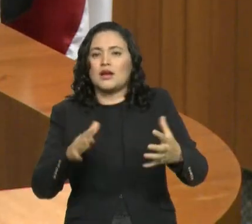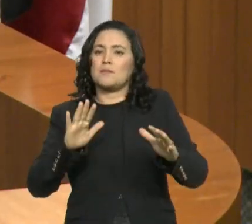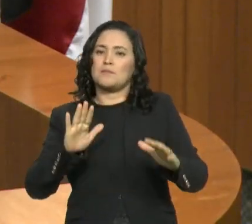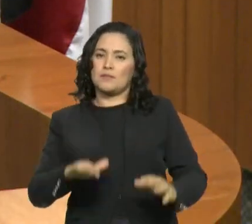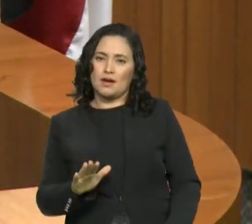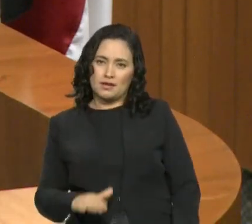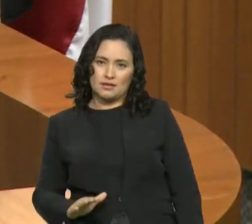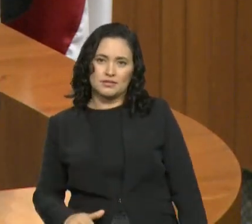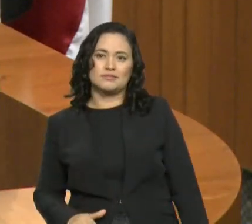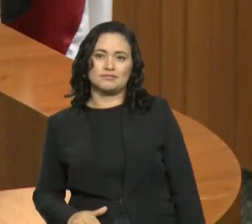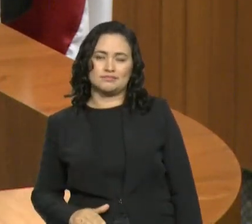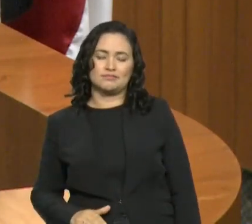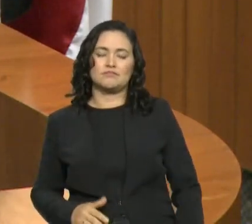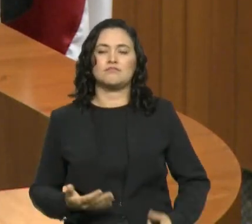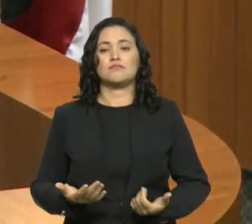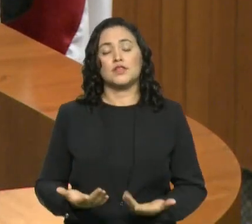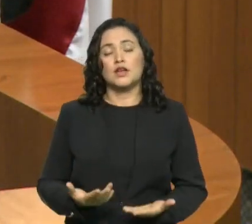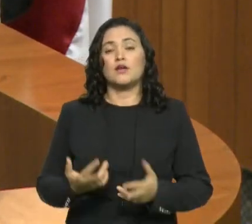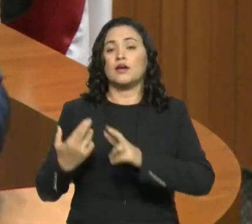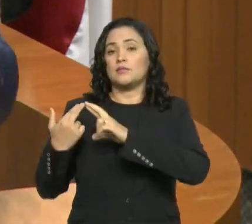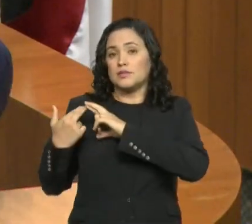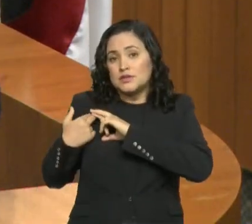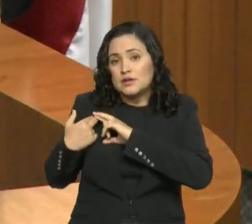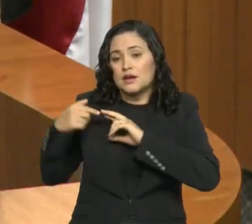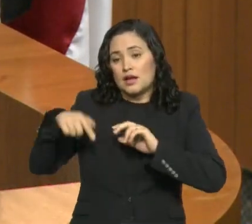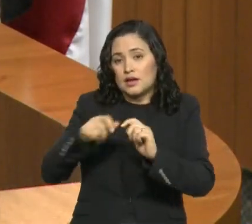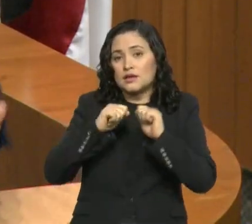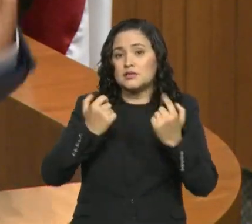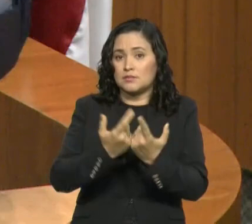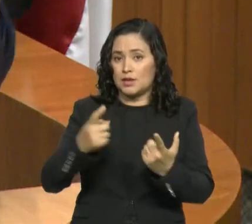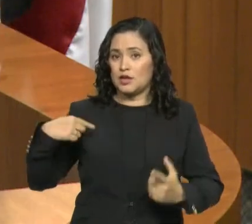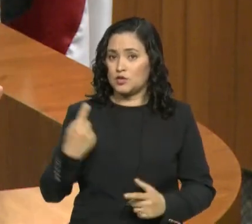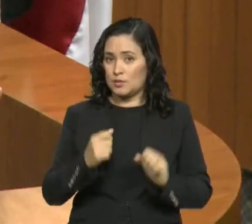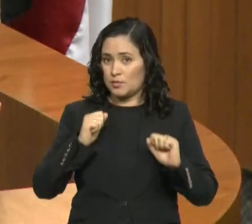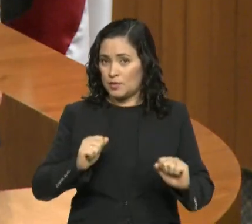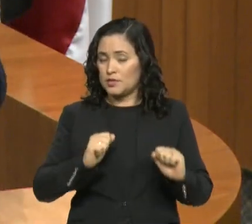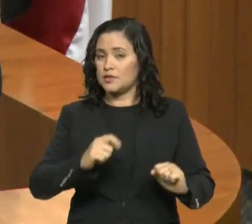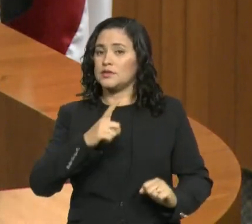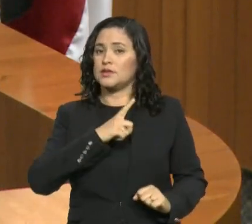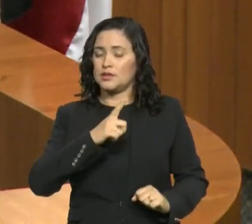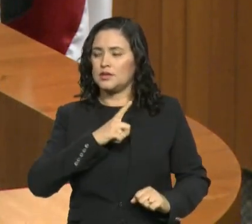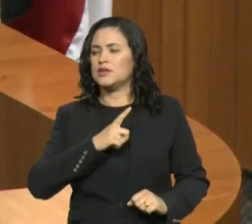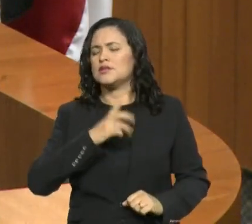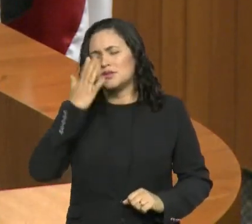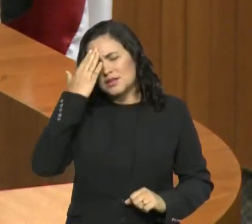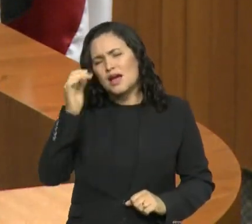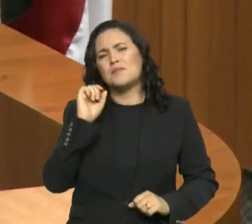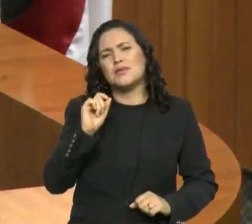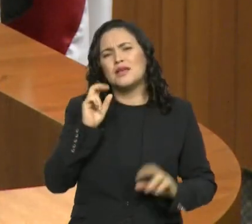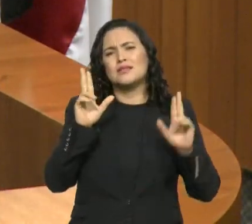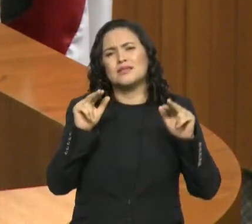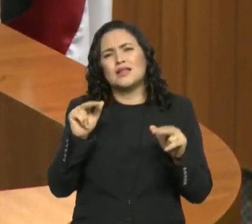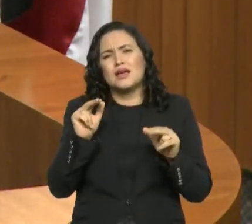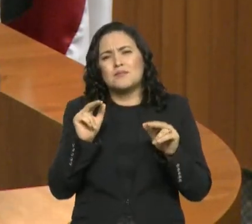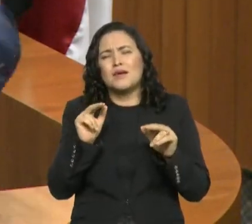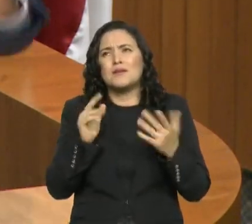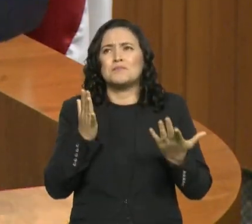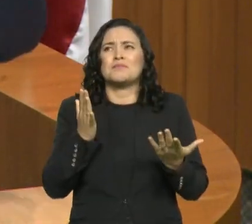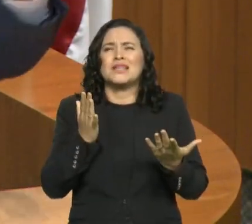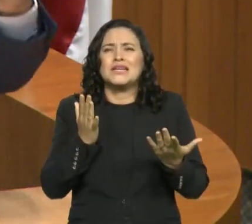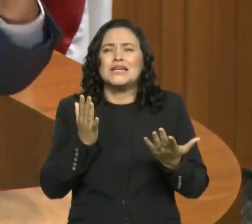assumir, nós sabemos que é um assunto delicado, alguém vai ter que ceder, mas